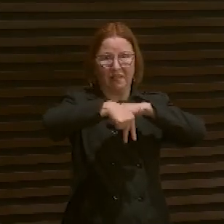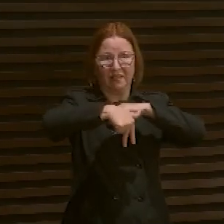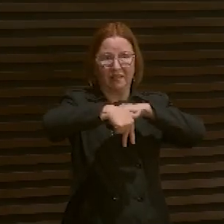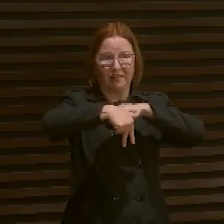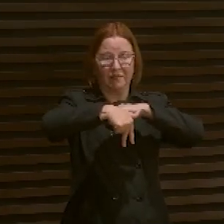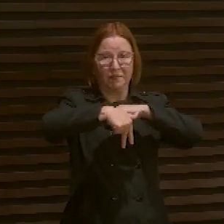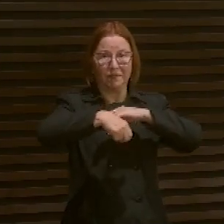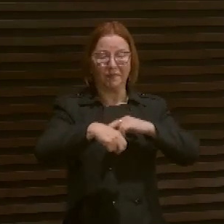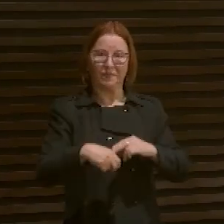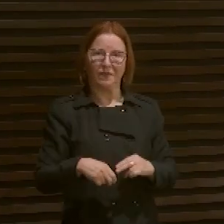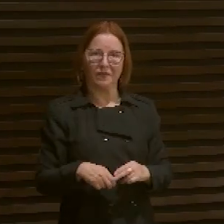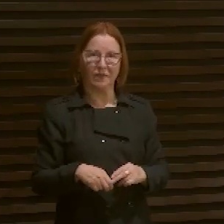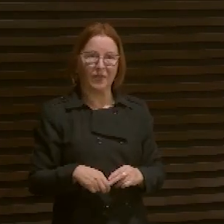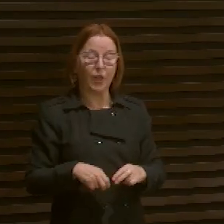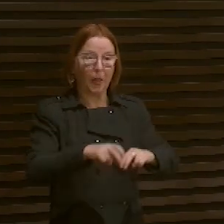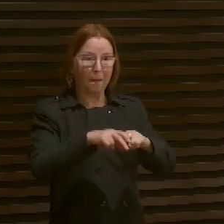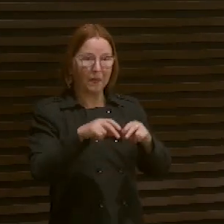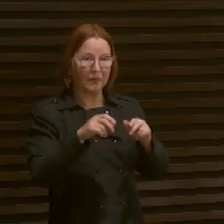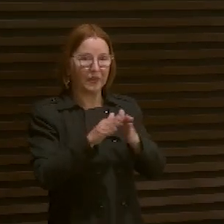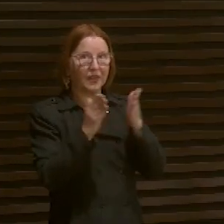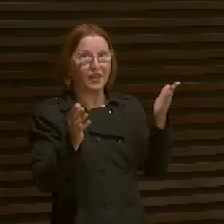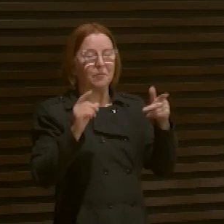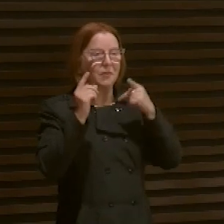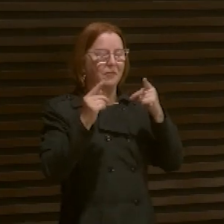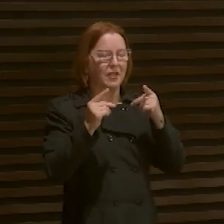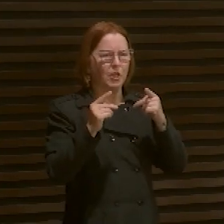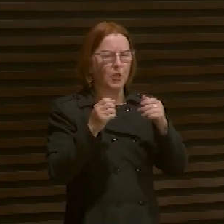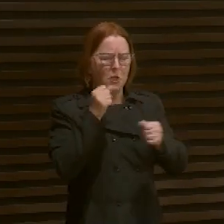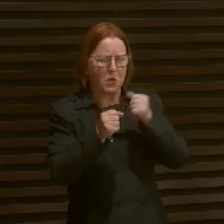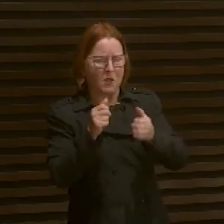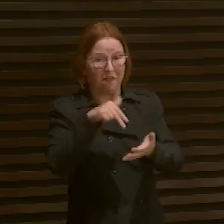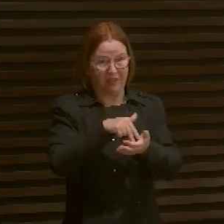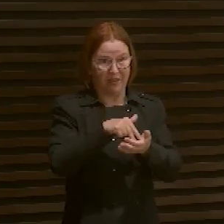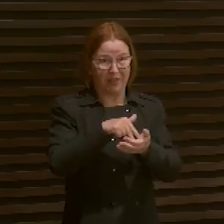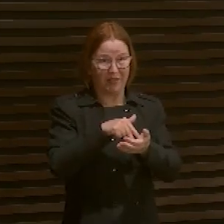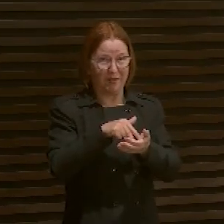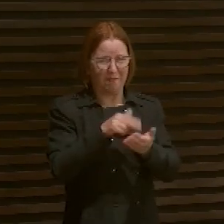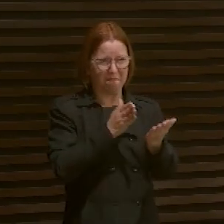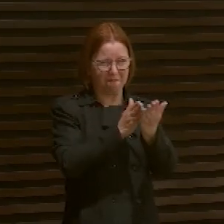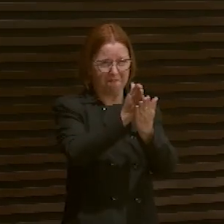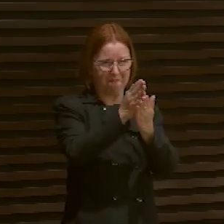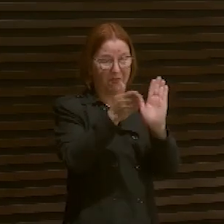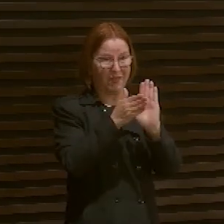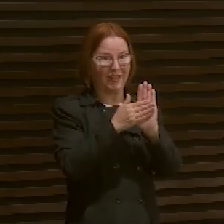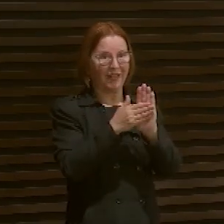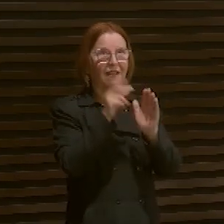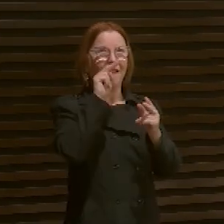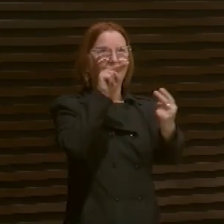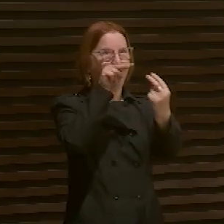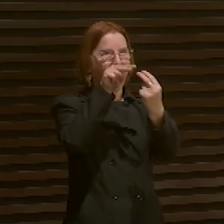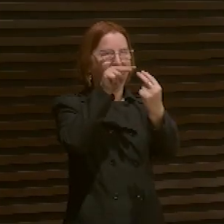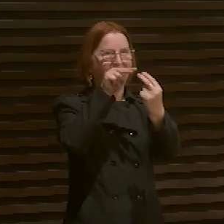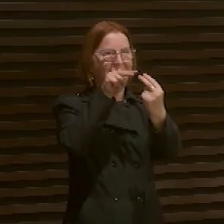Por isso que o autor de Hebreus diz assim: corramos com perseverança a carreira que nos está proposta, olhando firmemente para